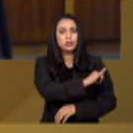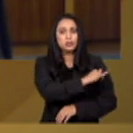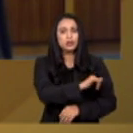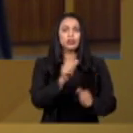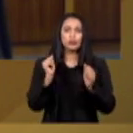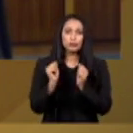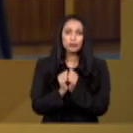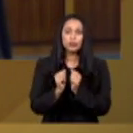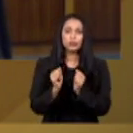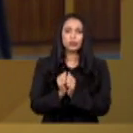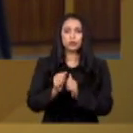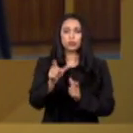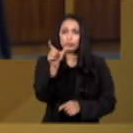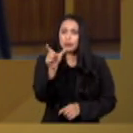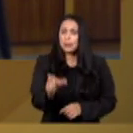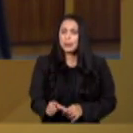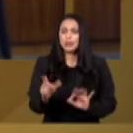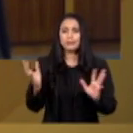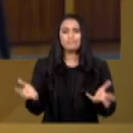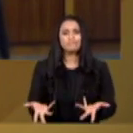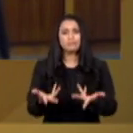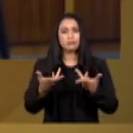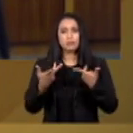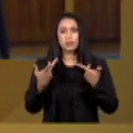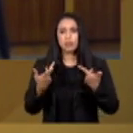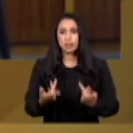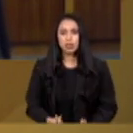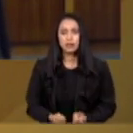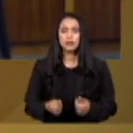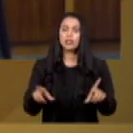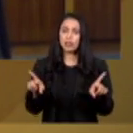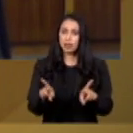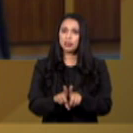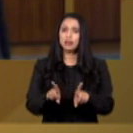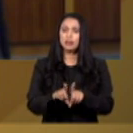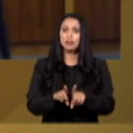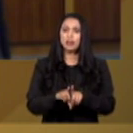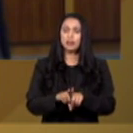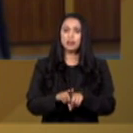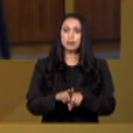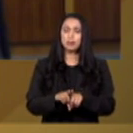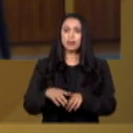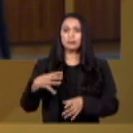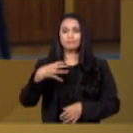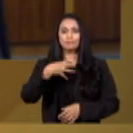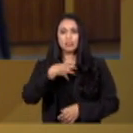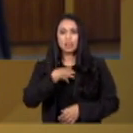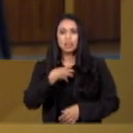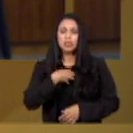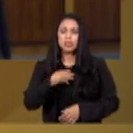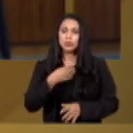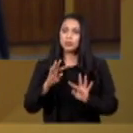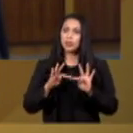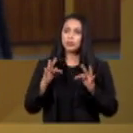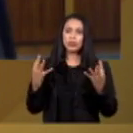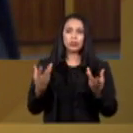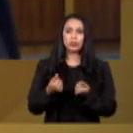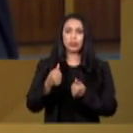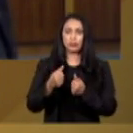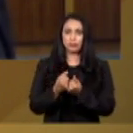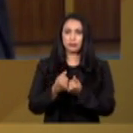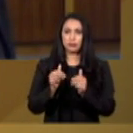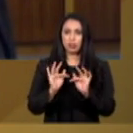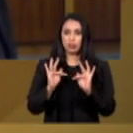de janeiro e uma pessoa adorável e encantadora e também eu mostro manda os meus votos de fidelidade apuramento